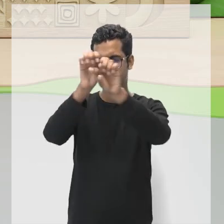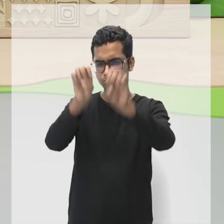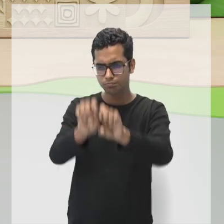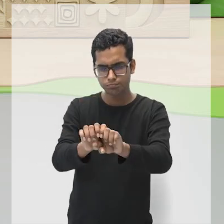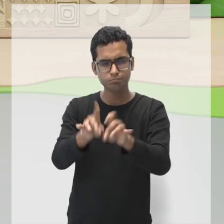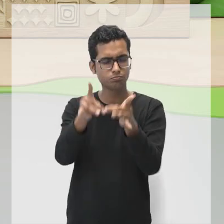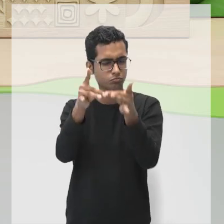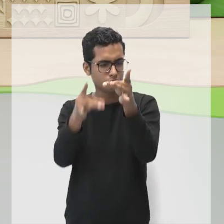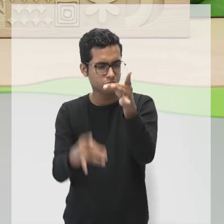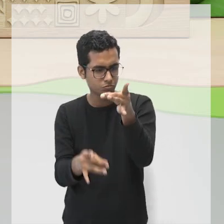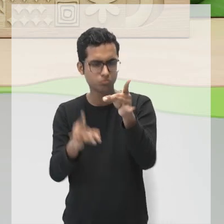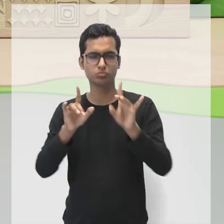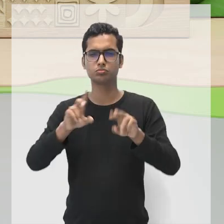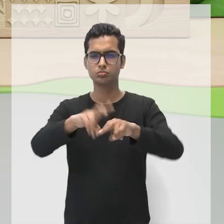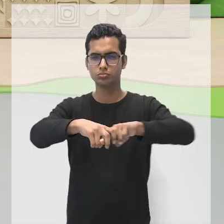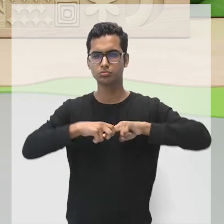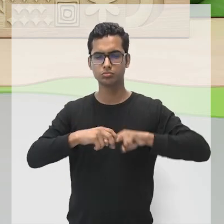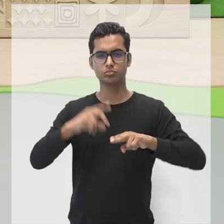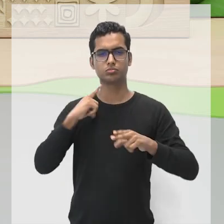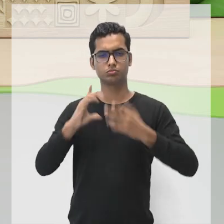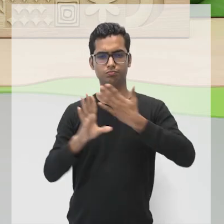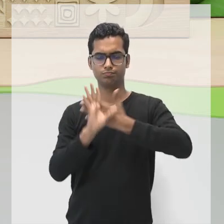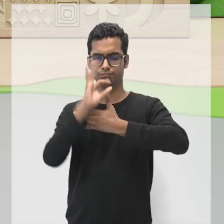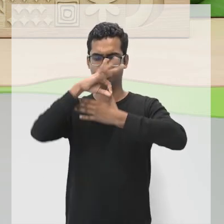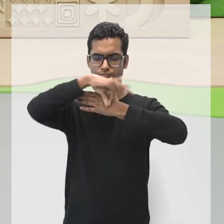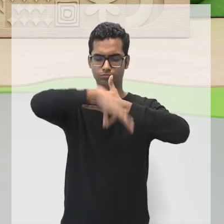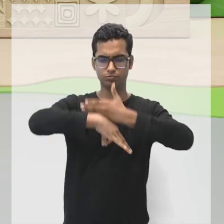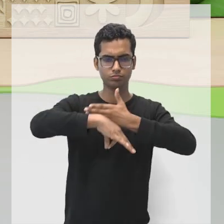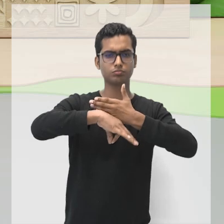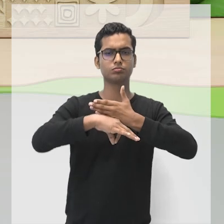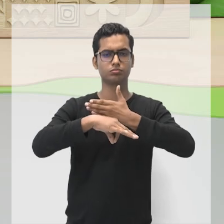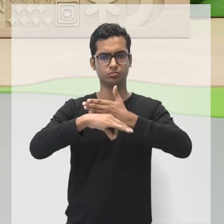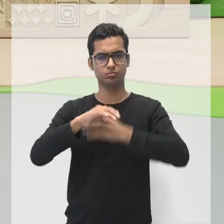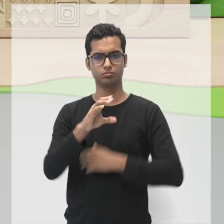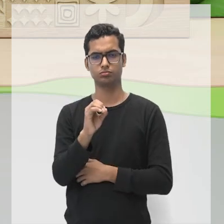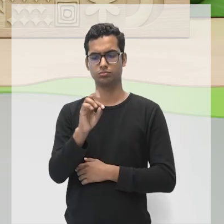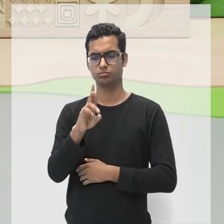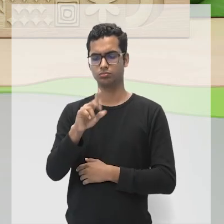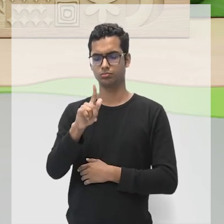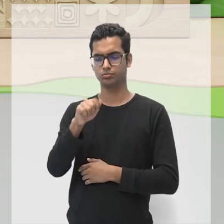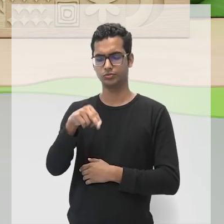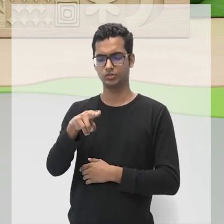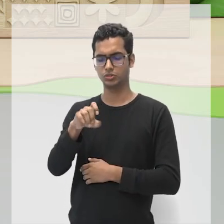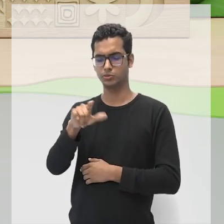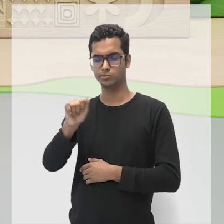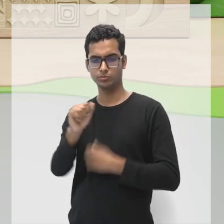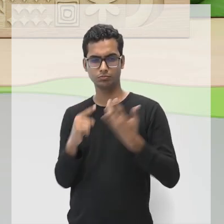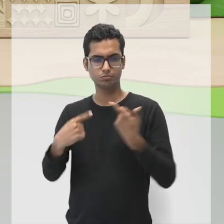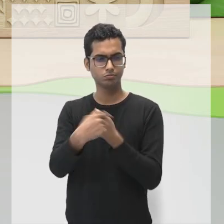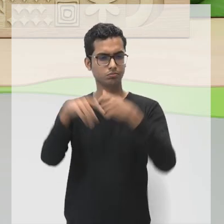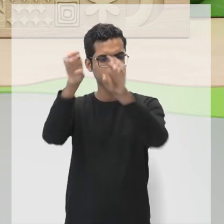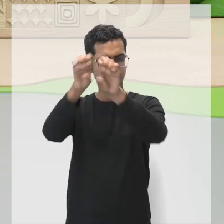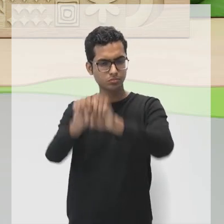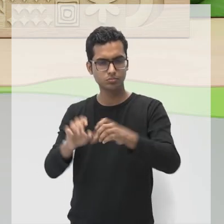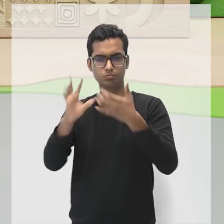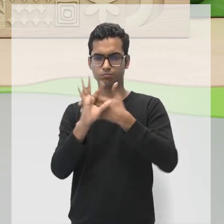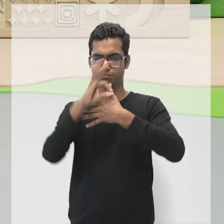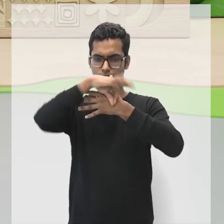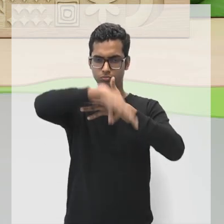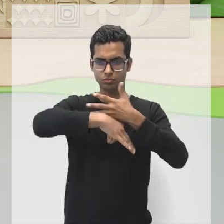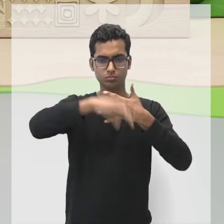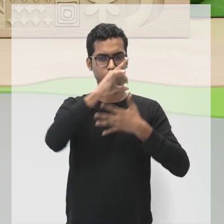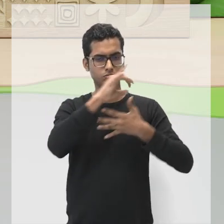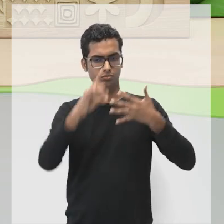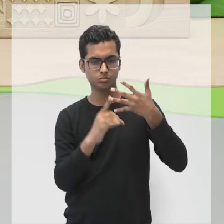porque são formadas por inúmeras estruturas, denominadas de organelas, e cada organela